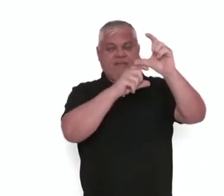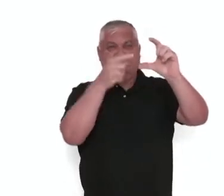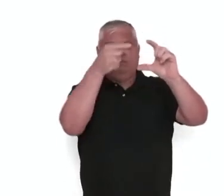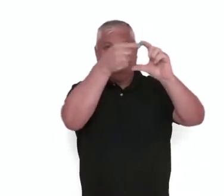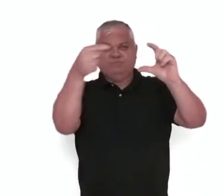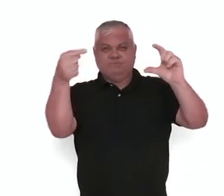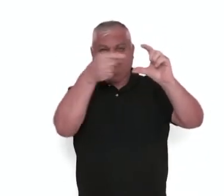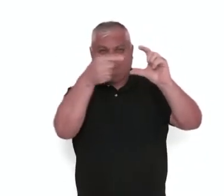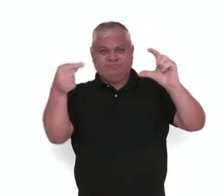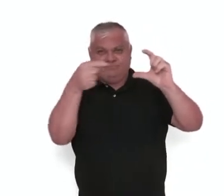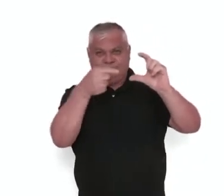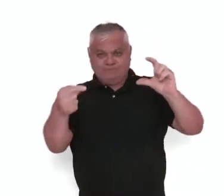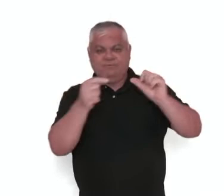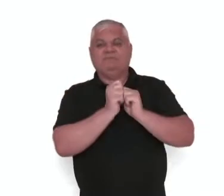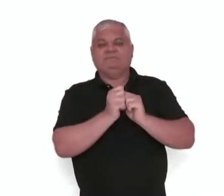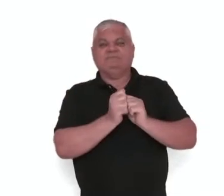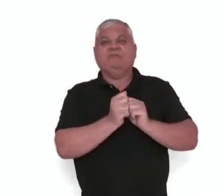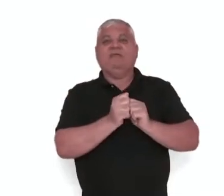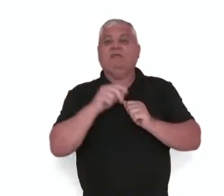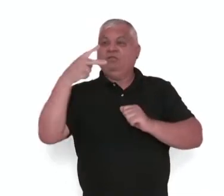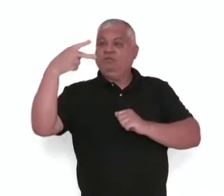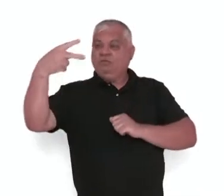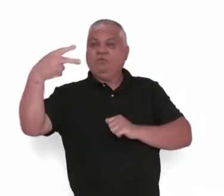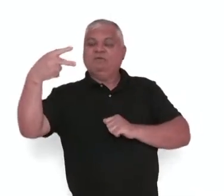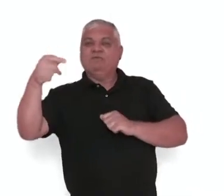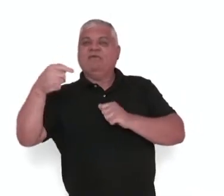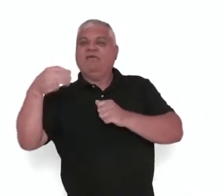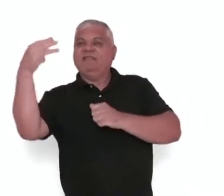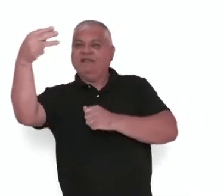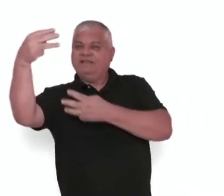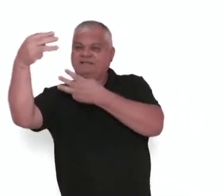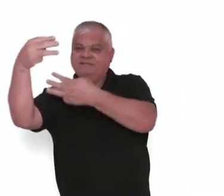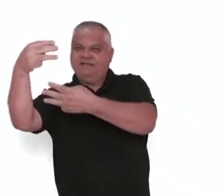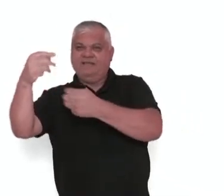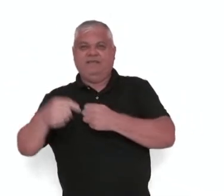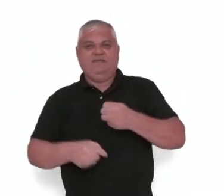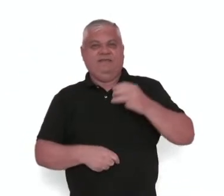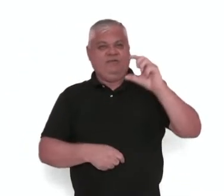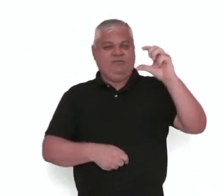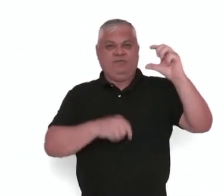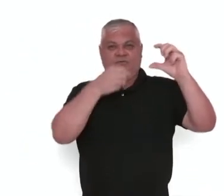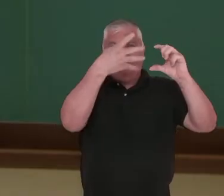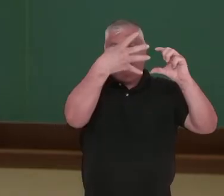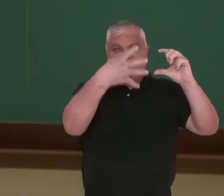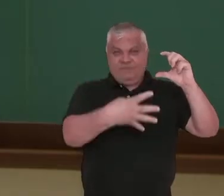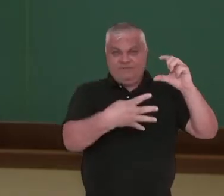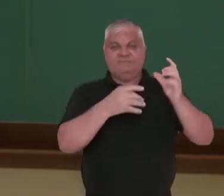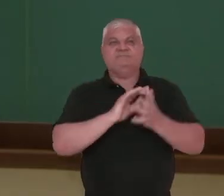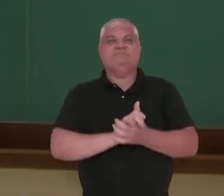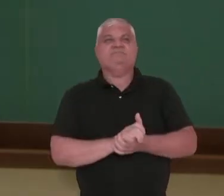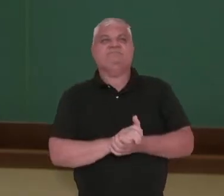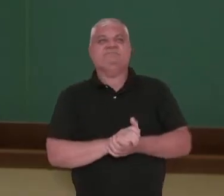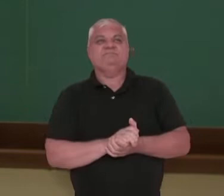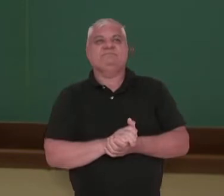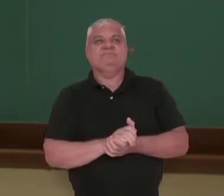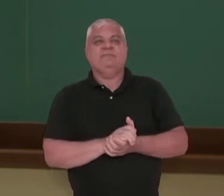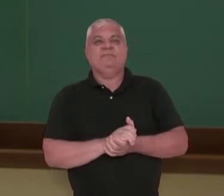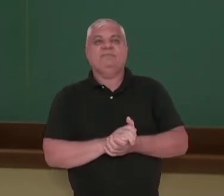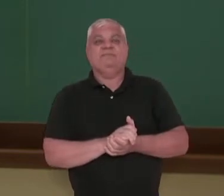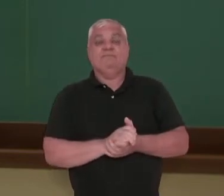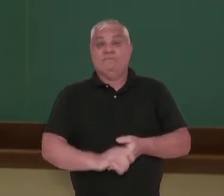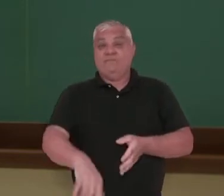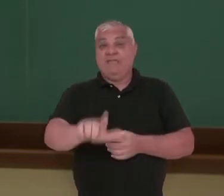que são os 2 quartetos, e 2 com 3, intitulados tercetos. Em relação ao